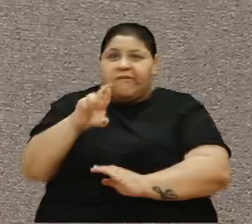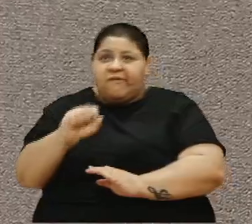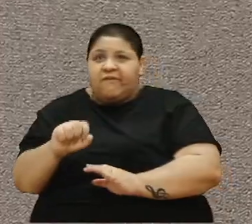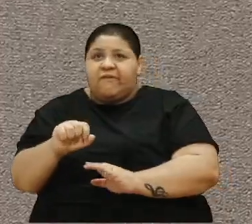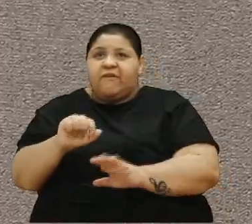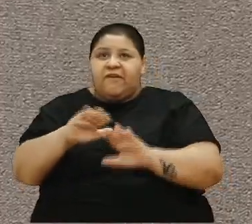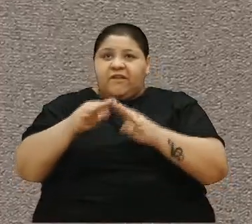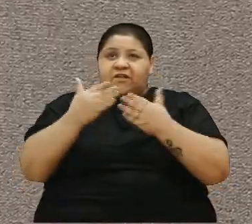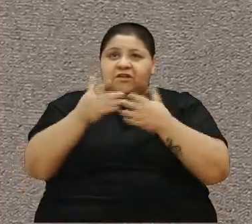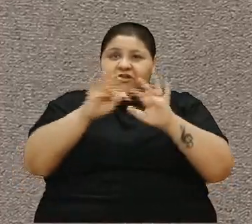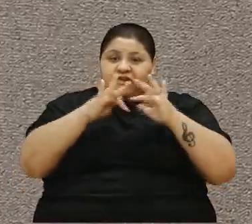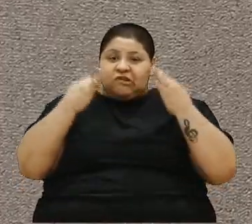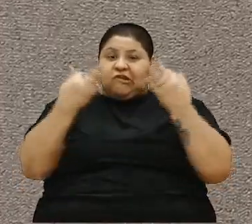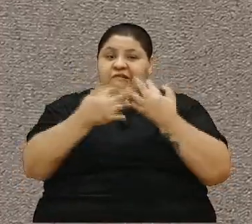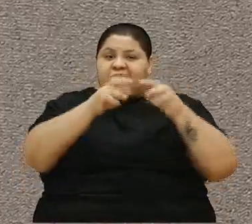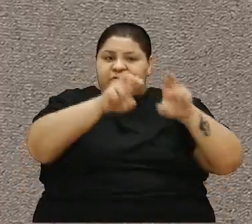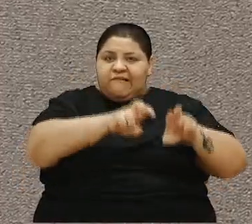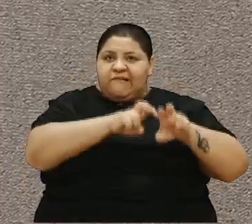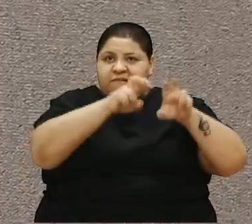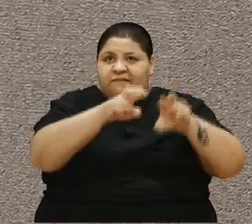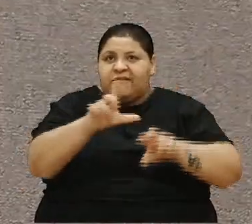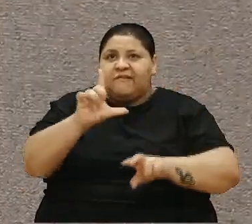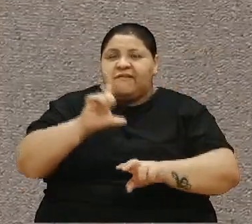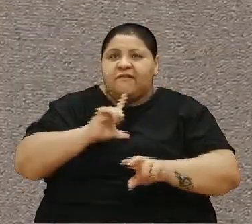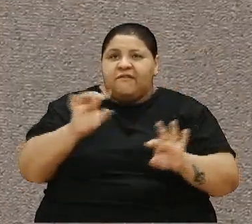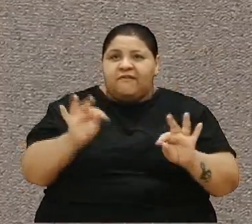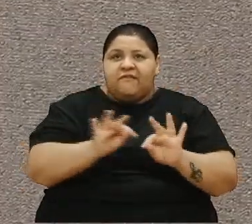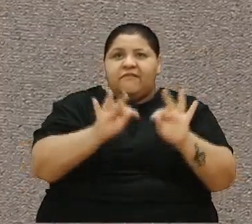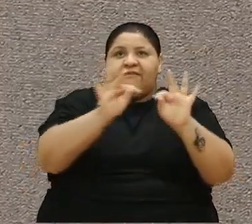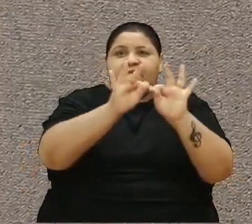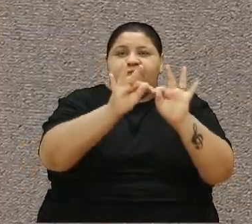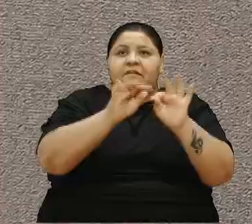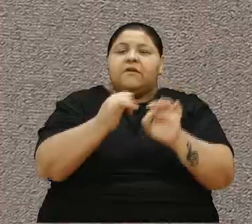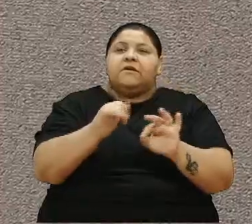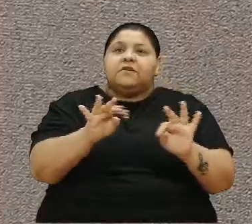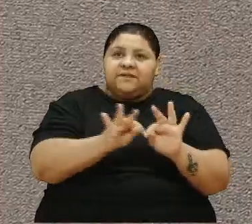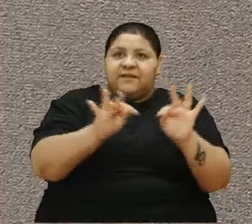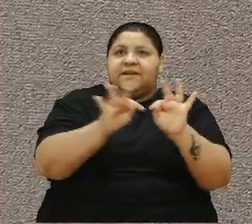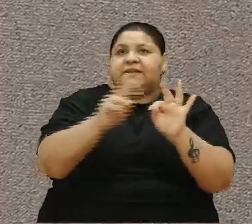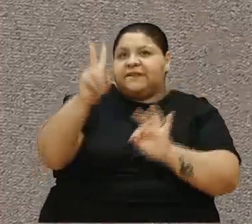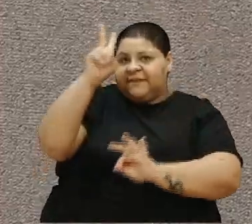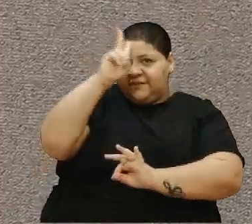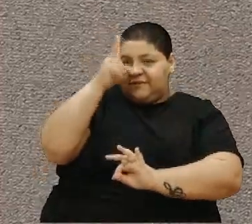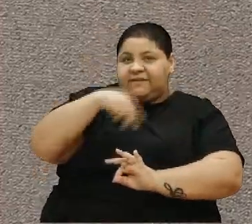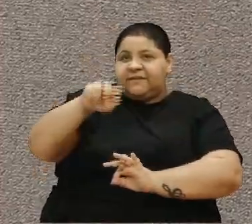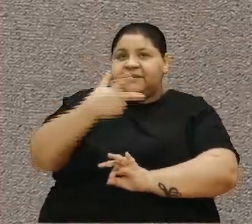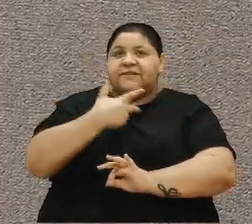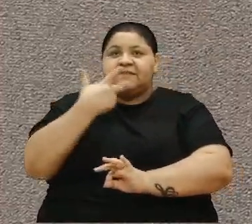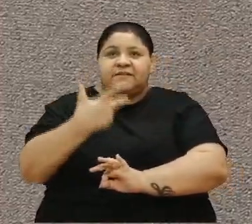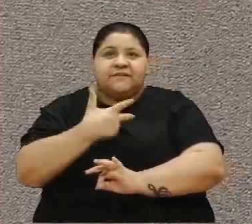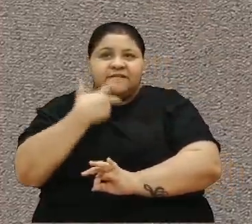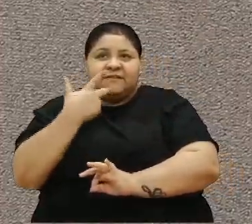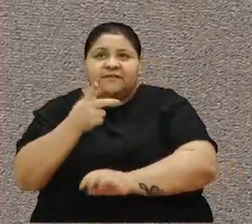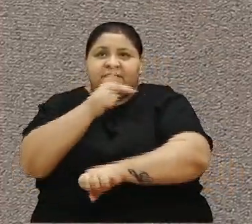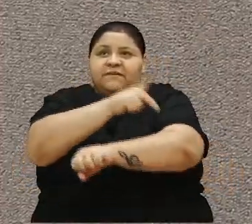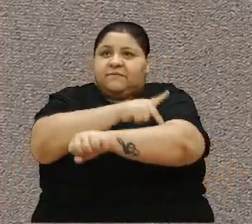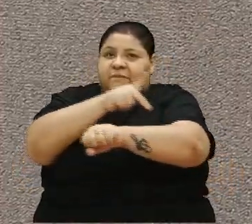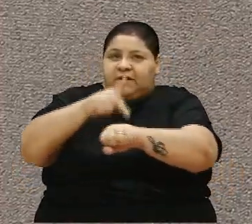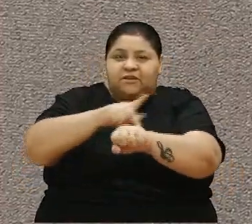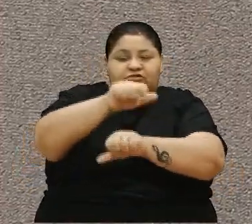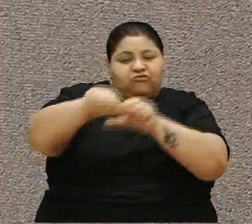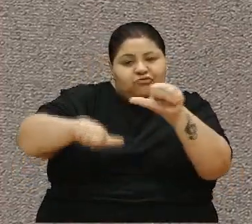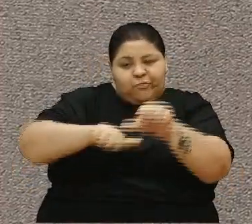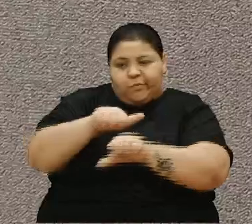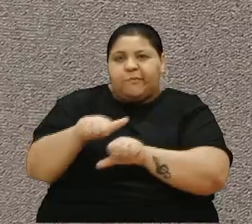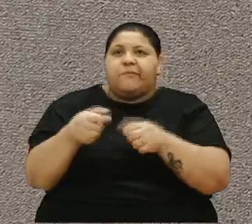da Serra Gaúcha, ou seja, que tem o técnico e o médio do que a gente está falando, né, com pedagogia da alternância, enfim, mas